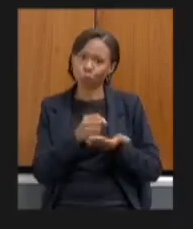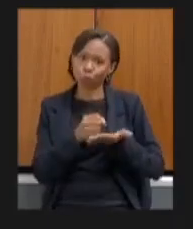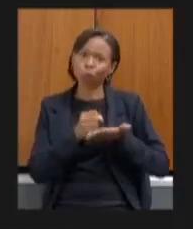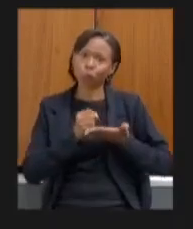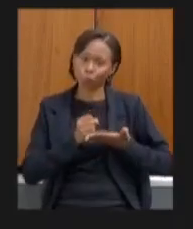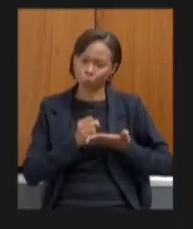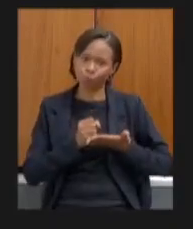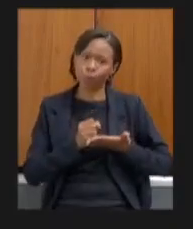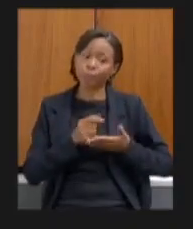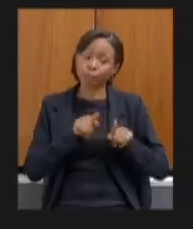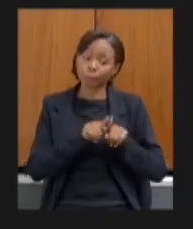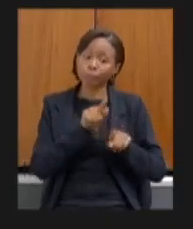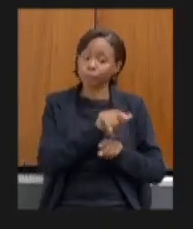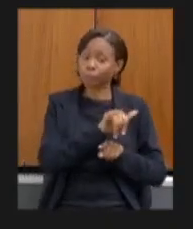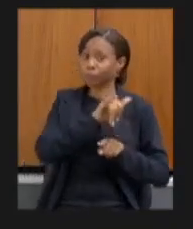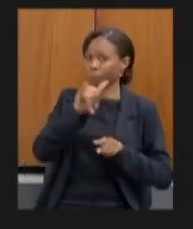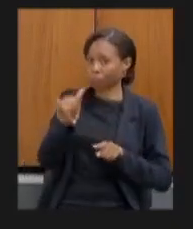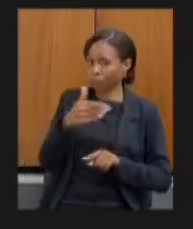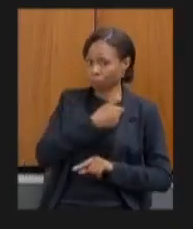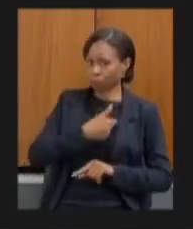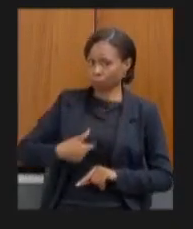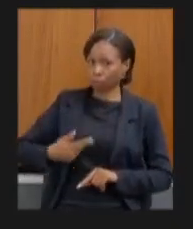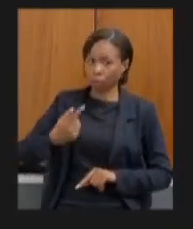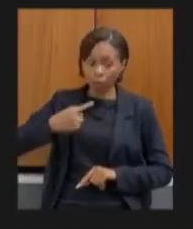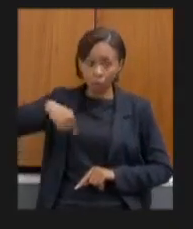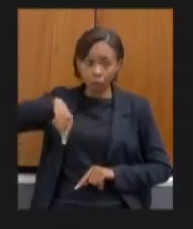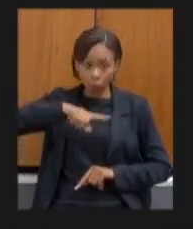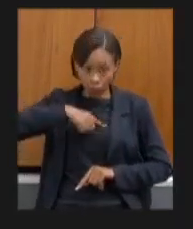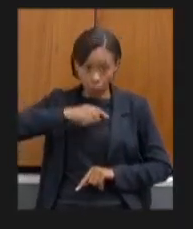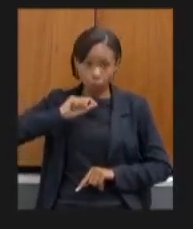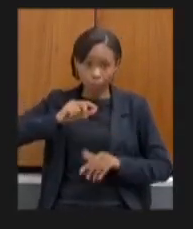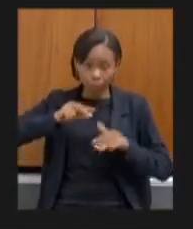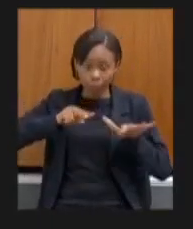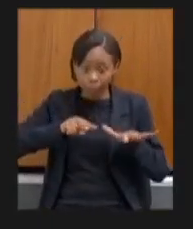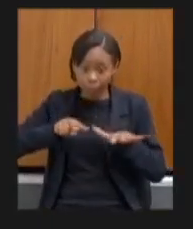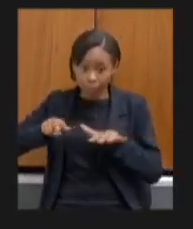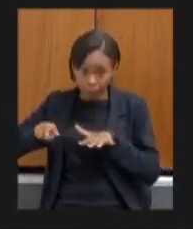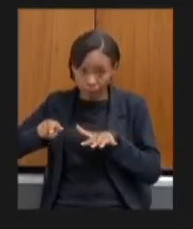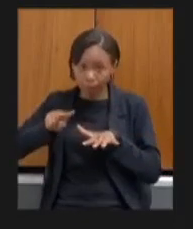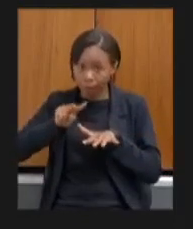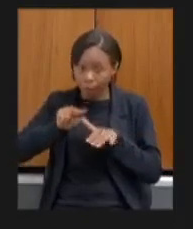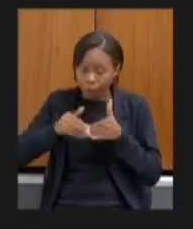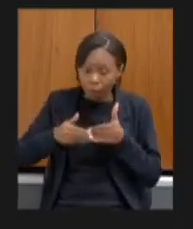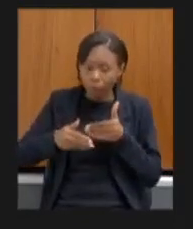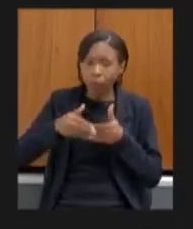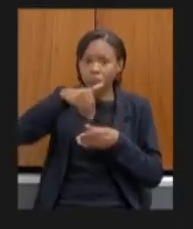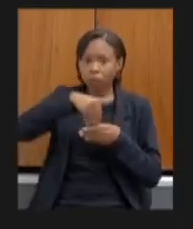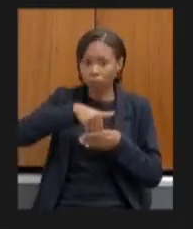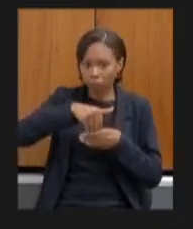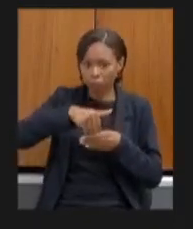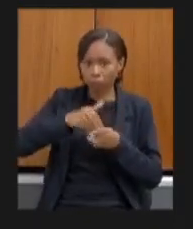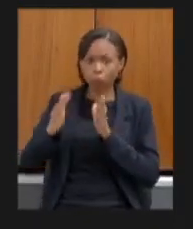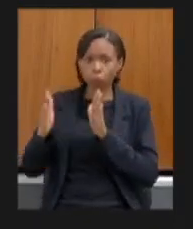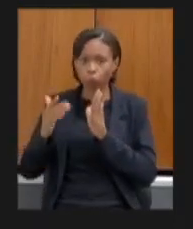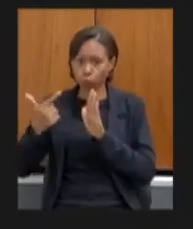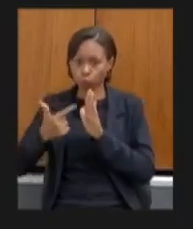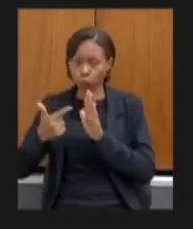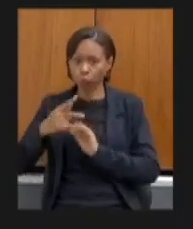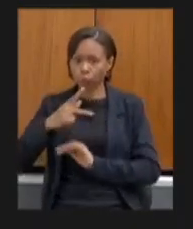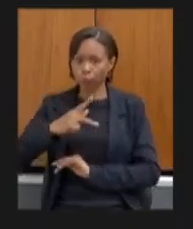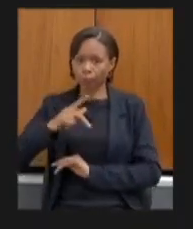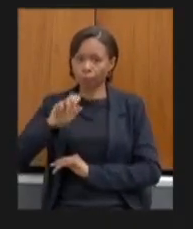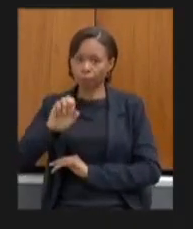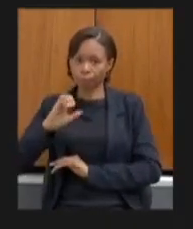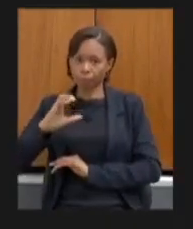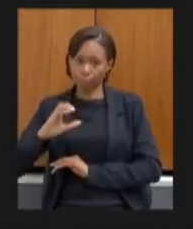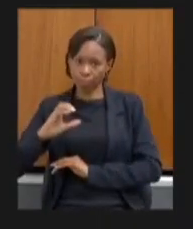esse pedido ao governador do Estado. Nós vamos votar essa semana, secretário, o segundo turno da PEC 52 que torna